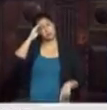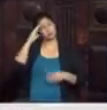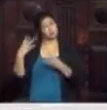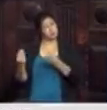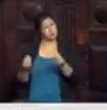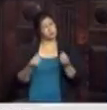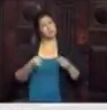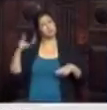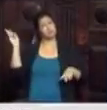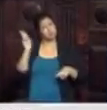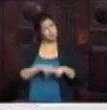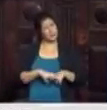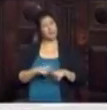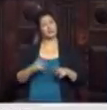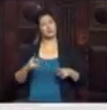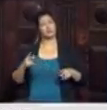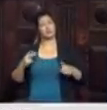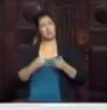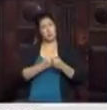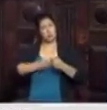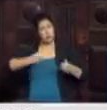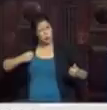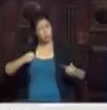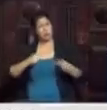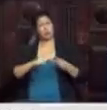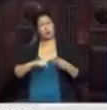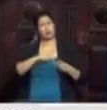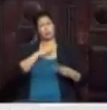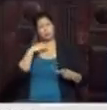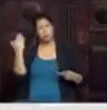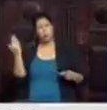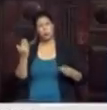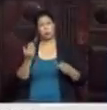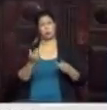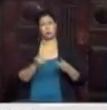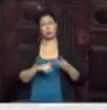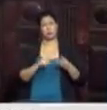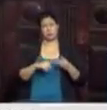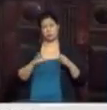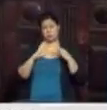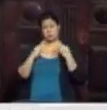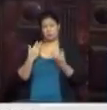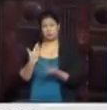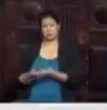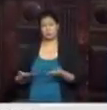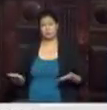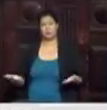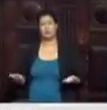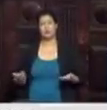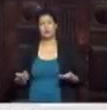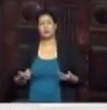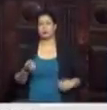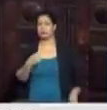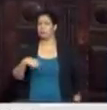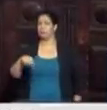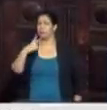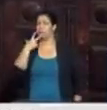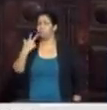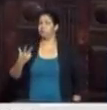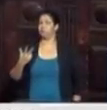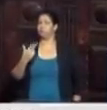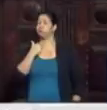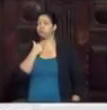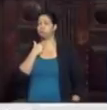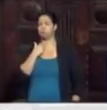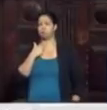presos, torturados, mortos, perderam suas carreiras. Então nós não podemos de forma alguma